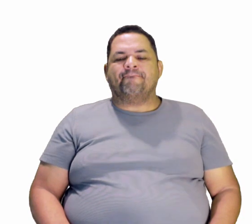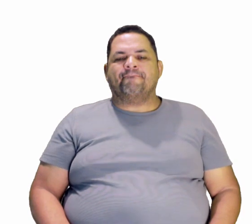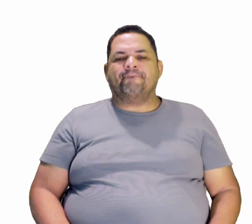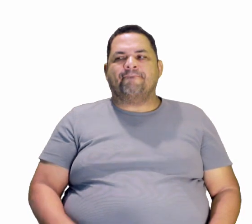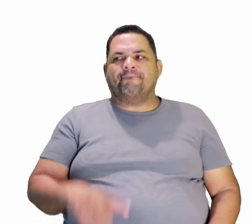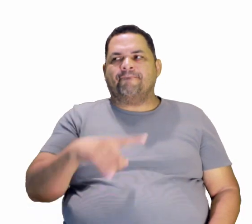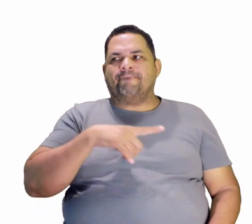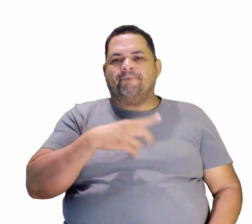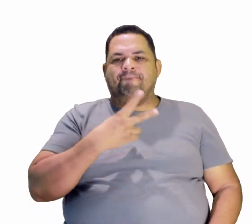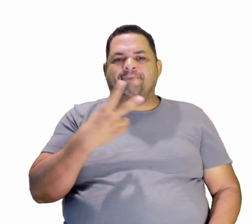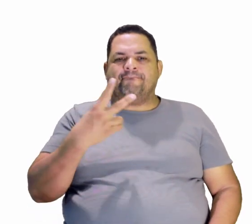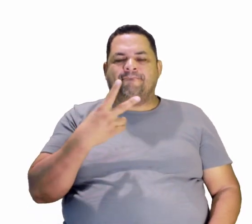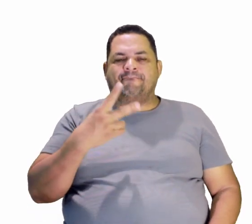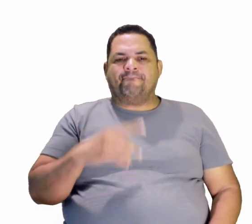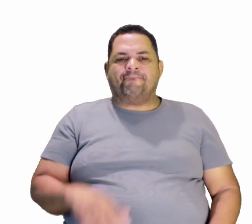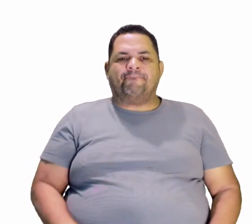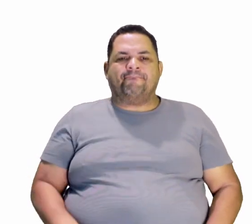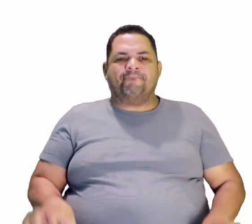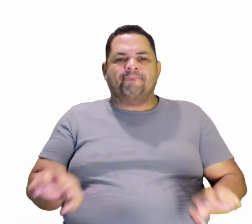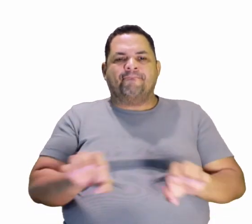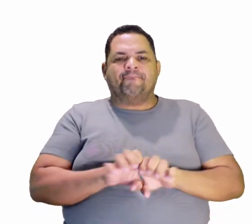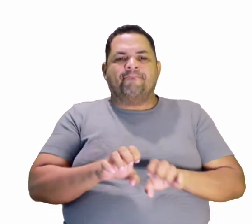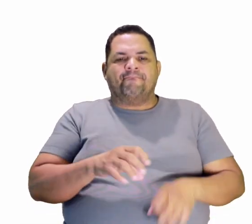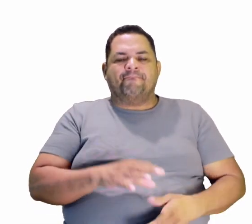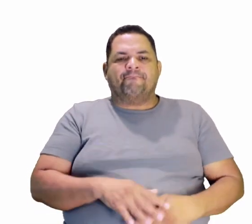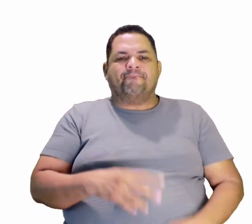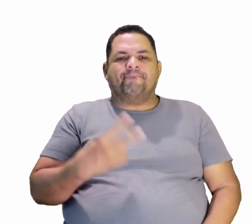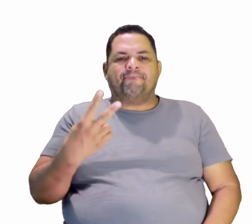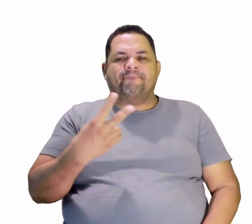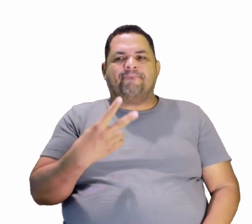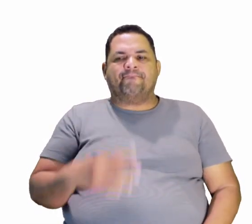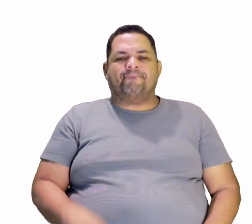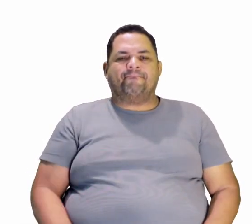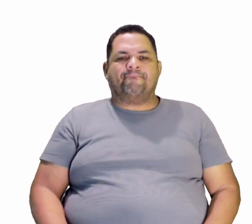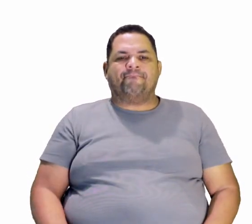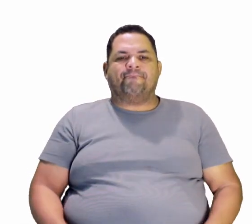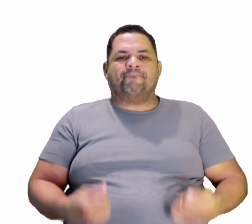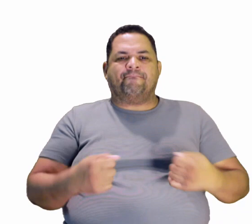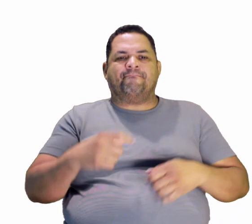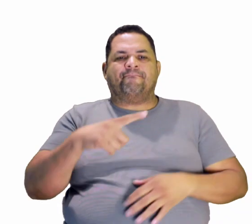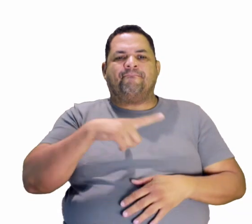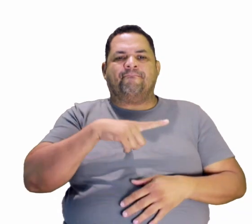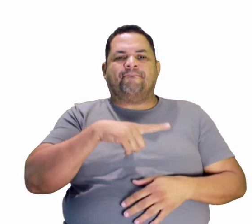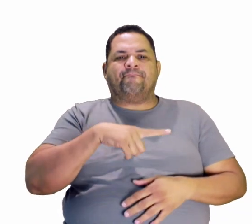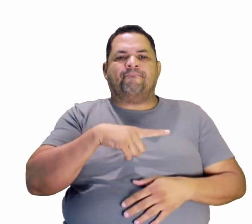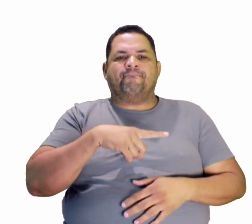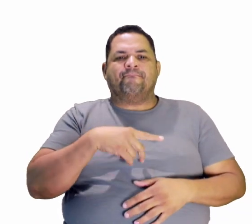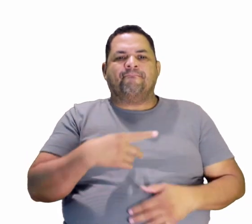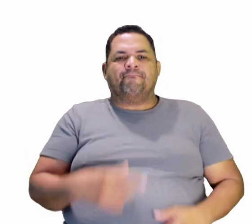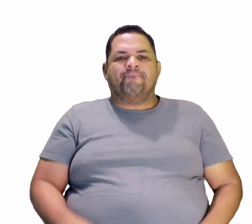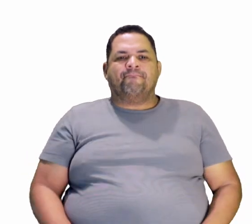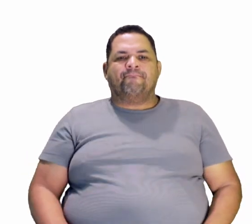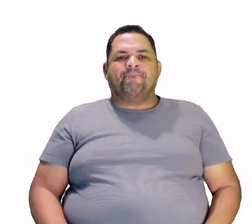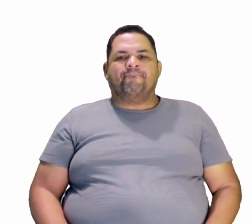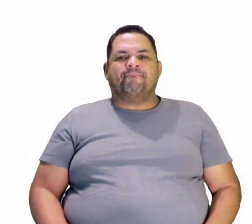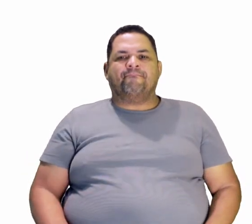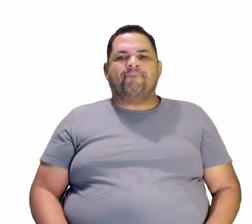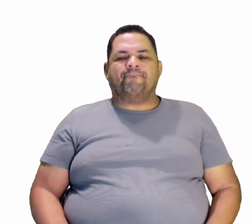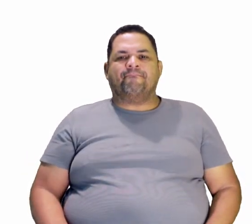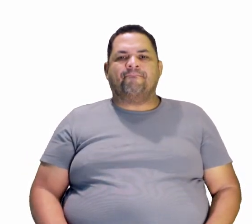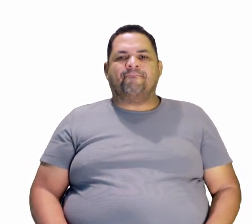2 tempos. Lembra que equação de segundo grau, uma parábola, ela pode ter 2 pontos, 2 tempos,